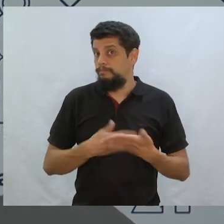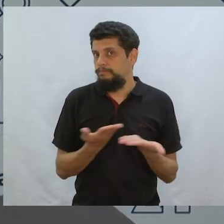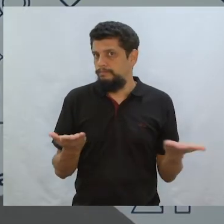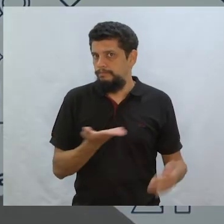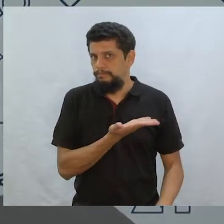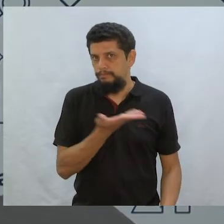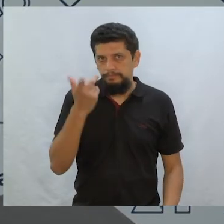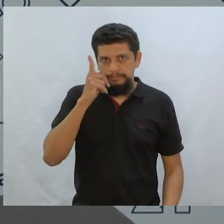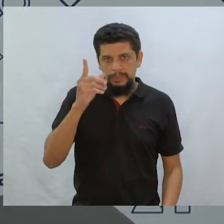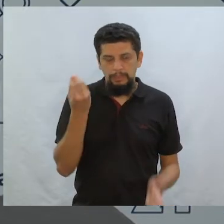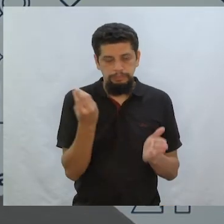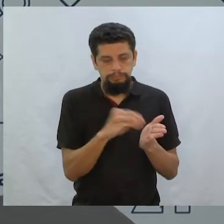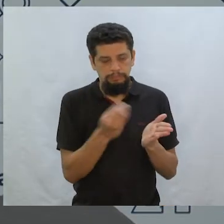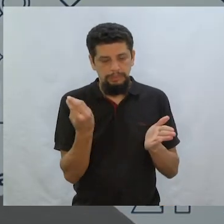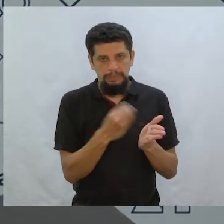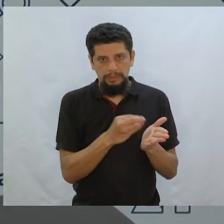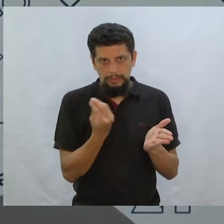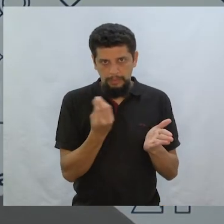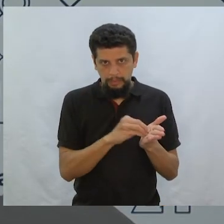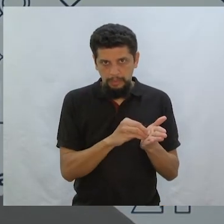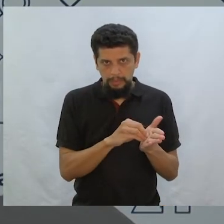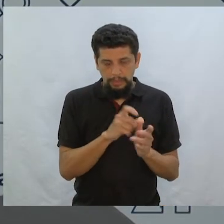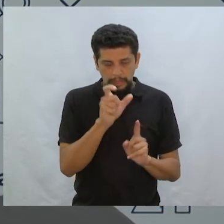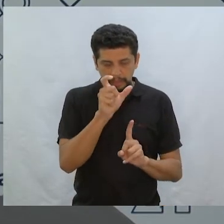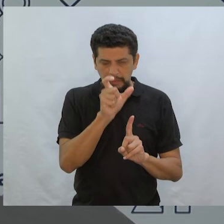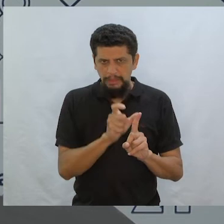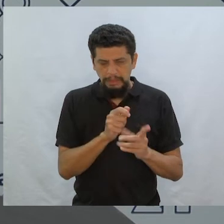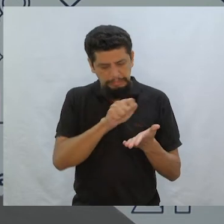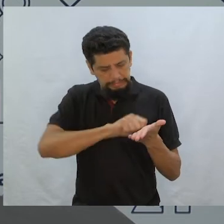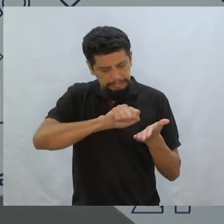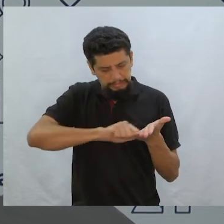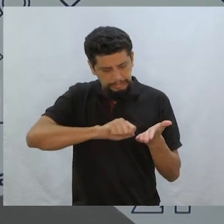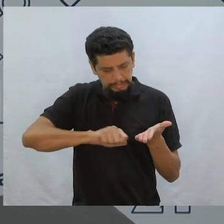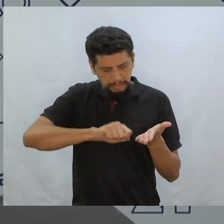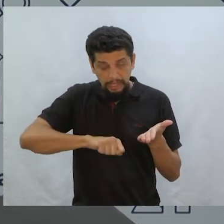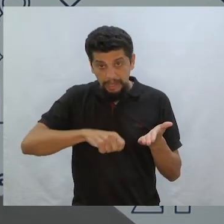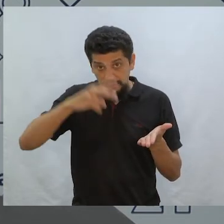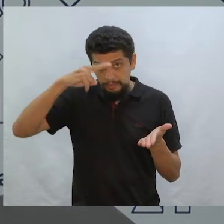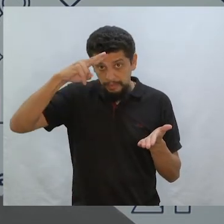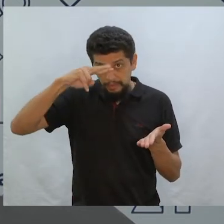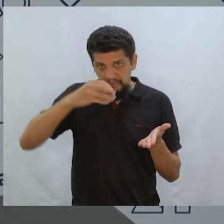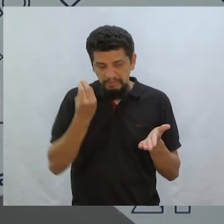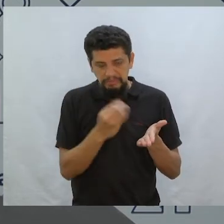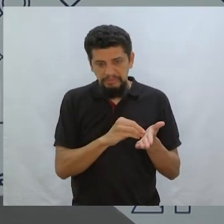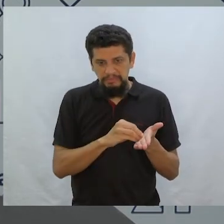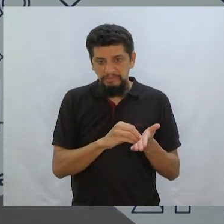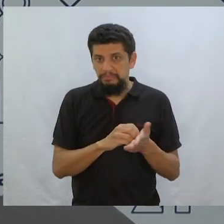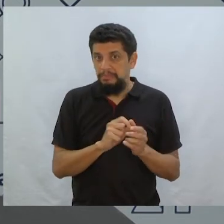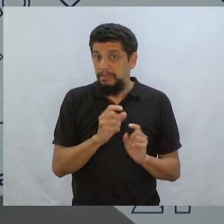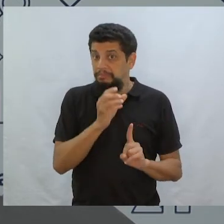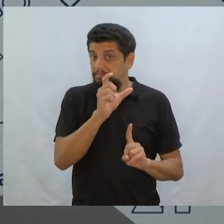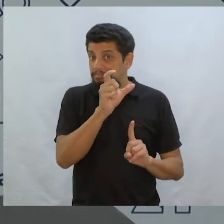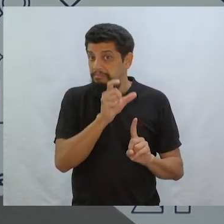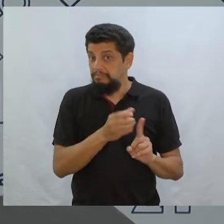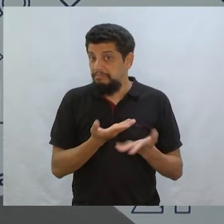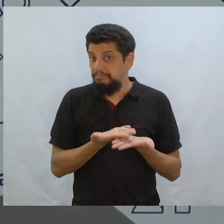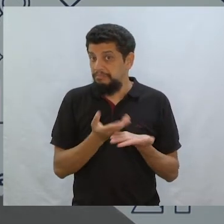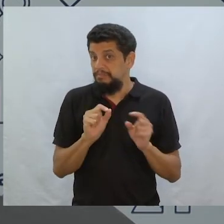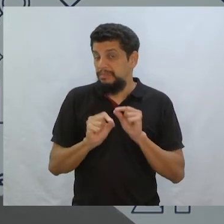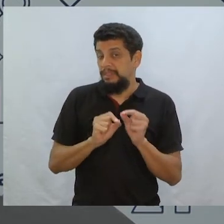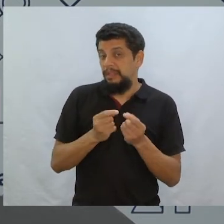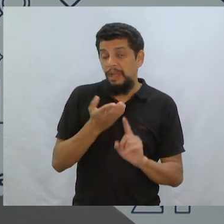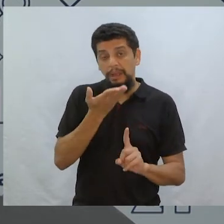E então você conseguiu colocar aí as opções porque o nosso personagem está escrevendo toda essa história para alguém Quem